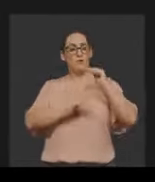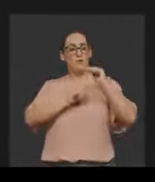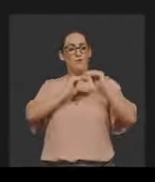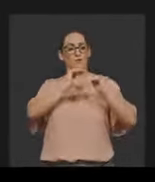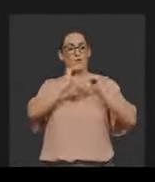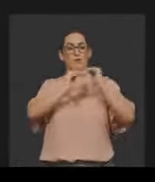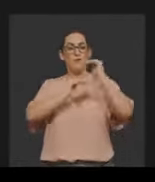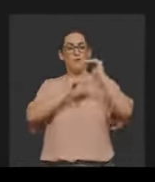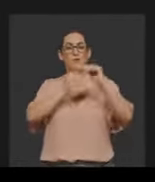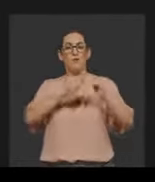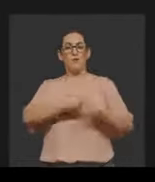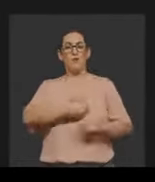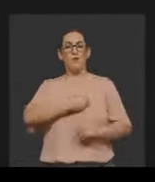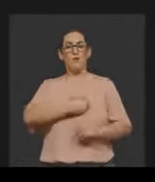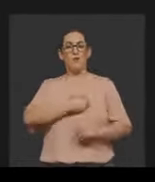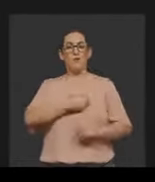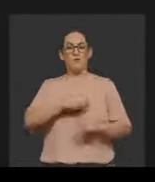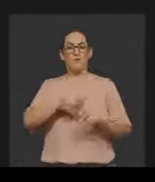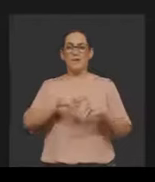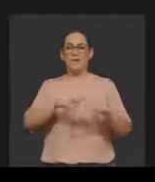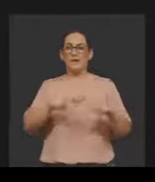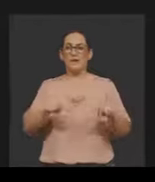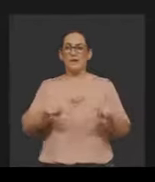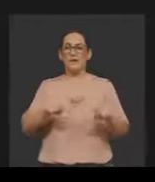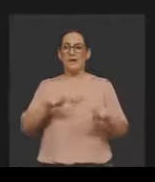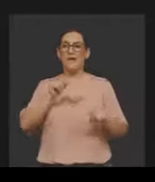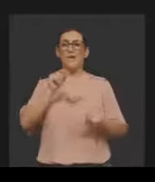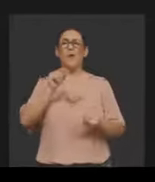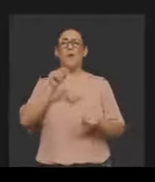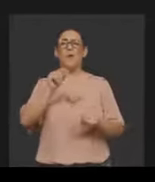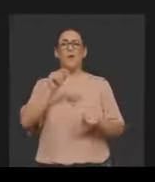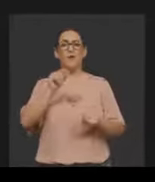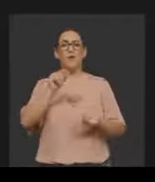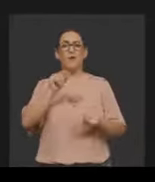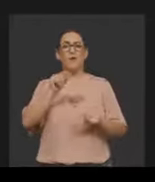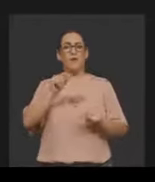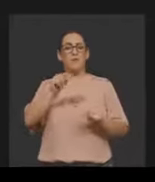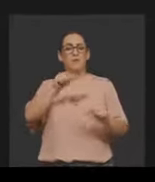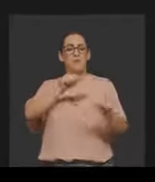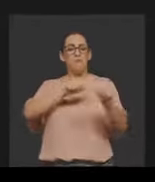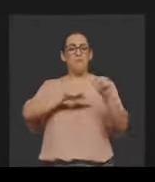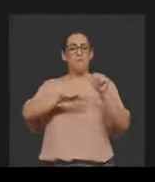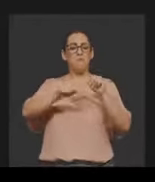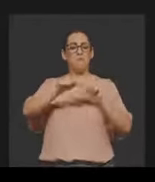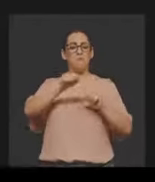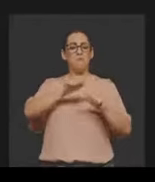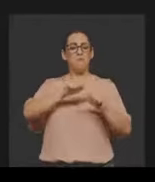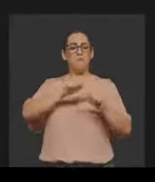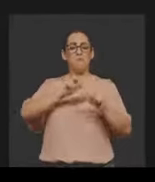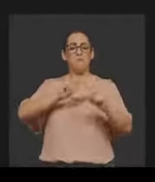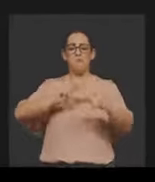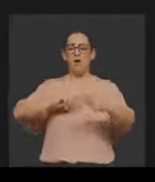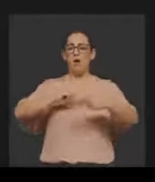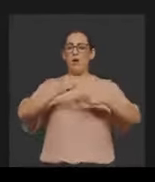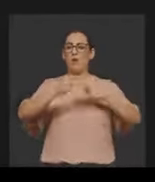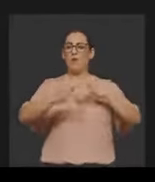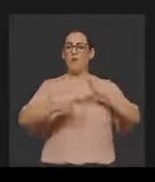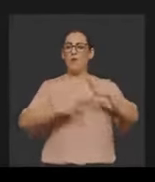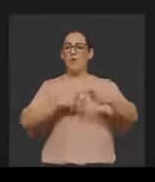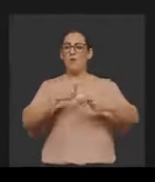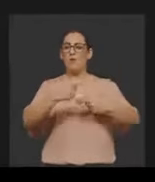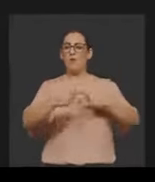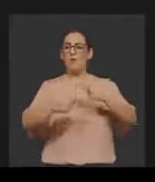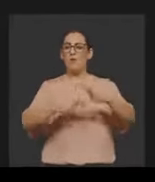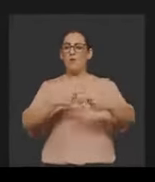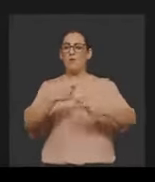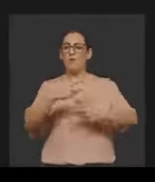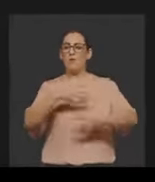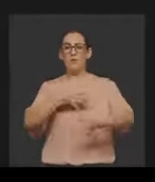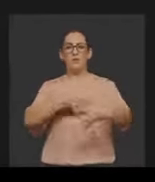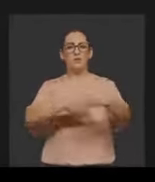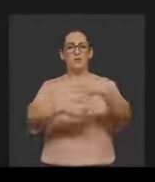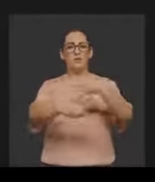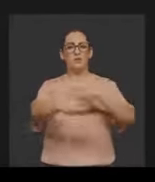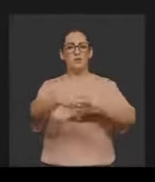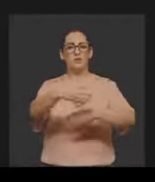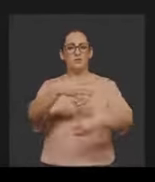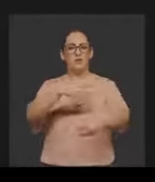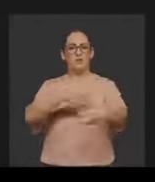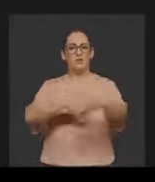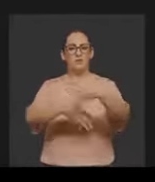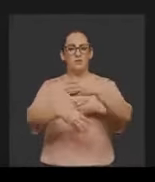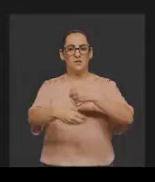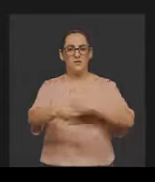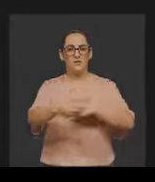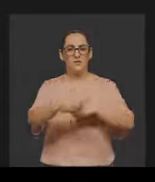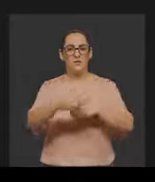vai ser alternância de gerações, onde nós vamos ver mais para frente nas nossas próximas aulas, quando